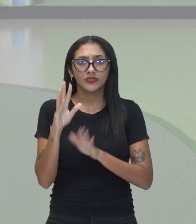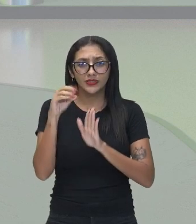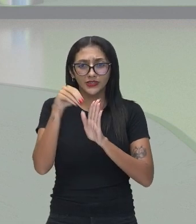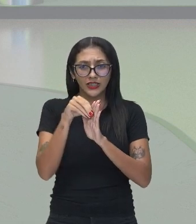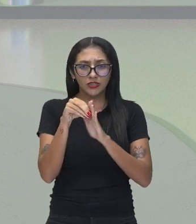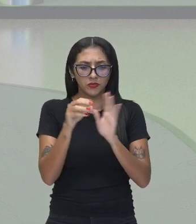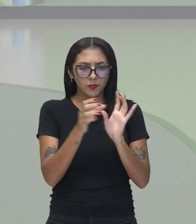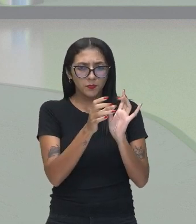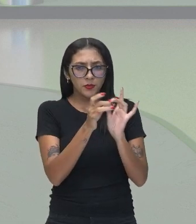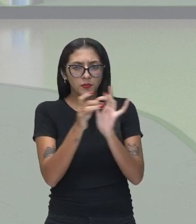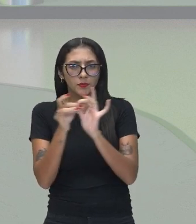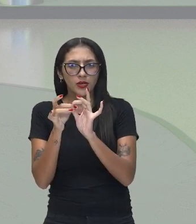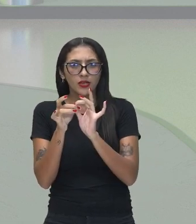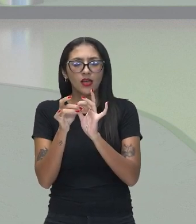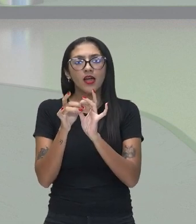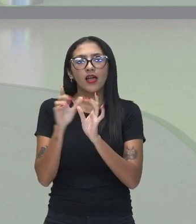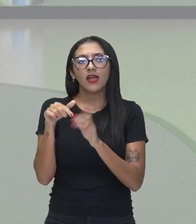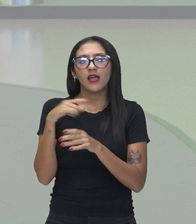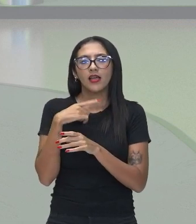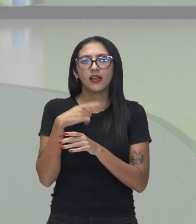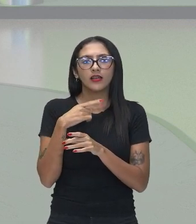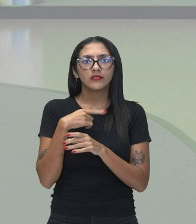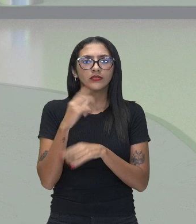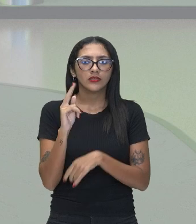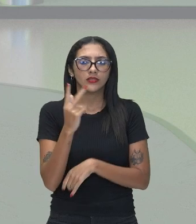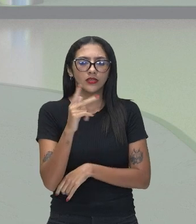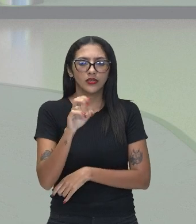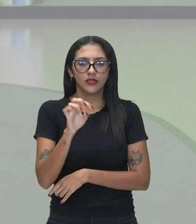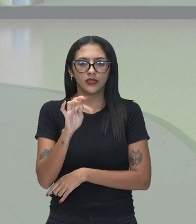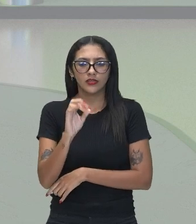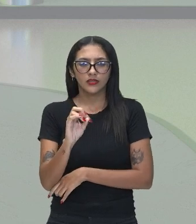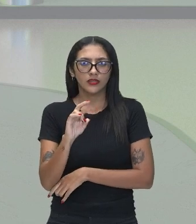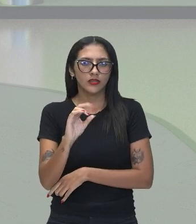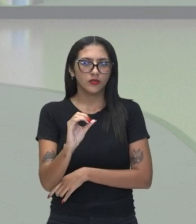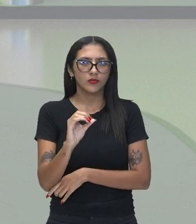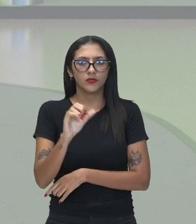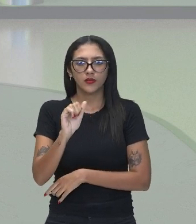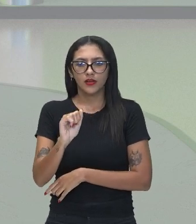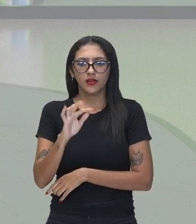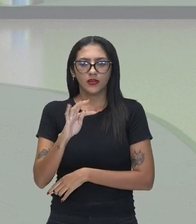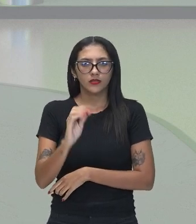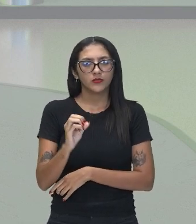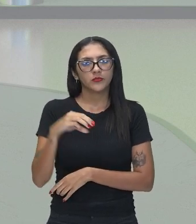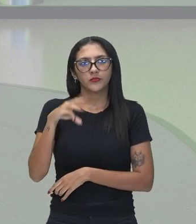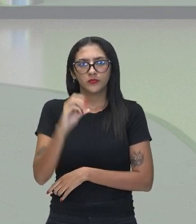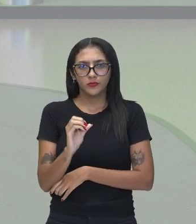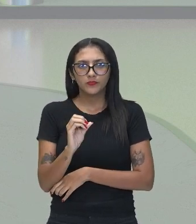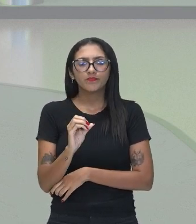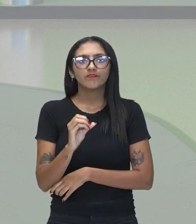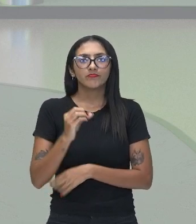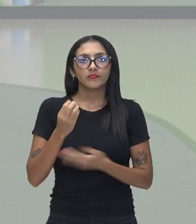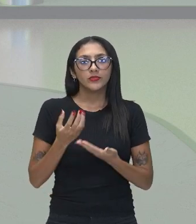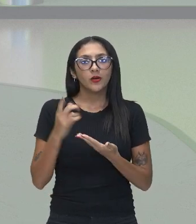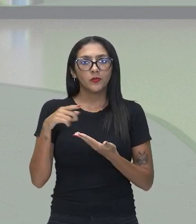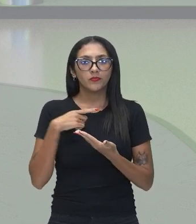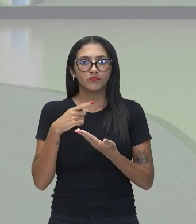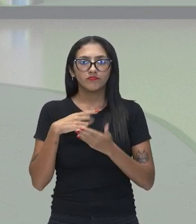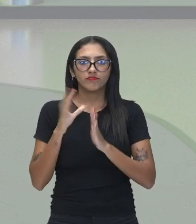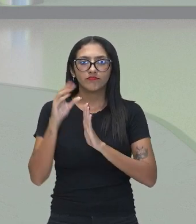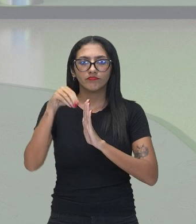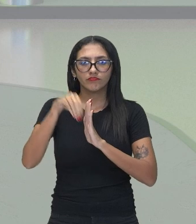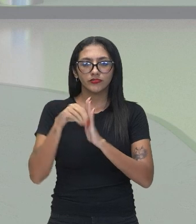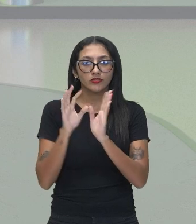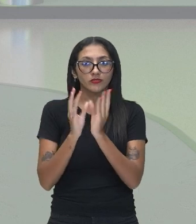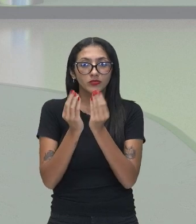isso caracteriza aí um heteroátomo. Então, se a cadeia ela se fecha com um elemento diferente,